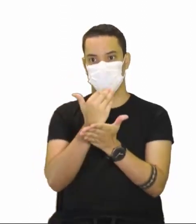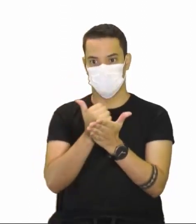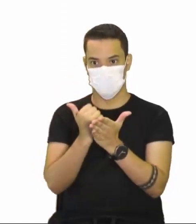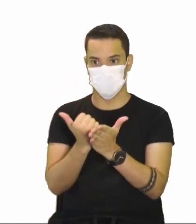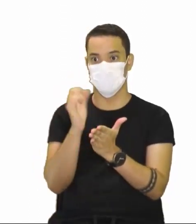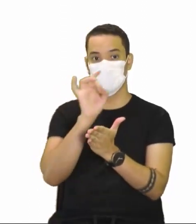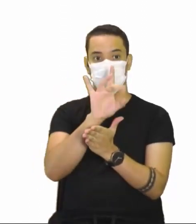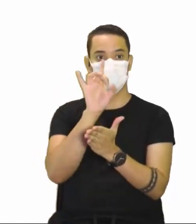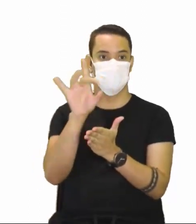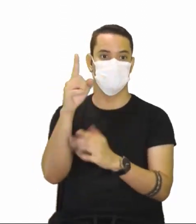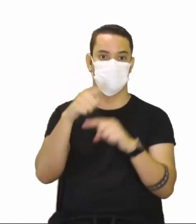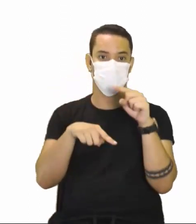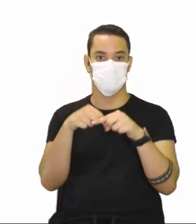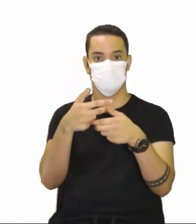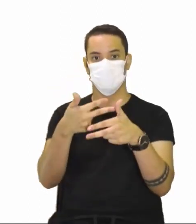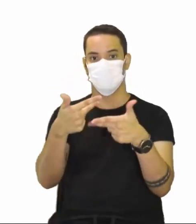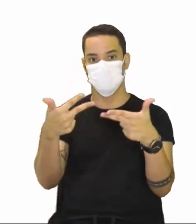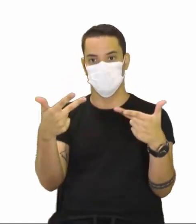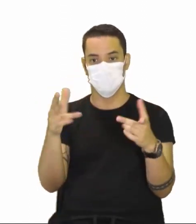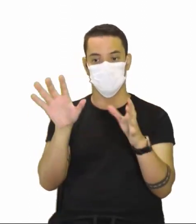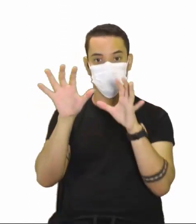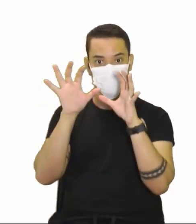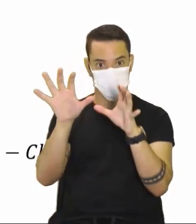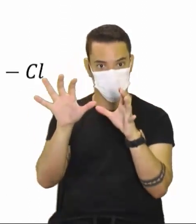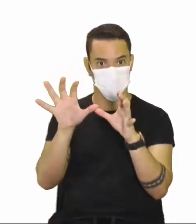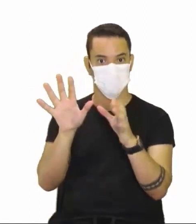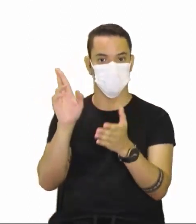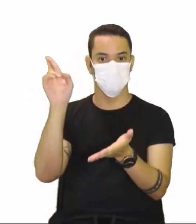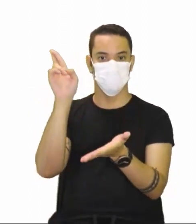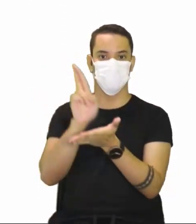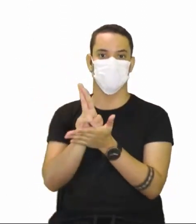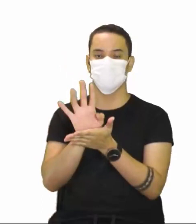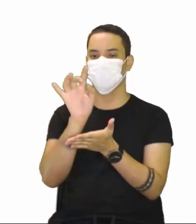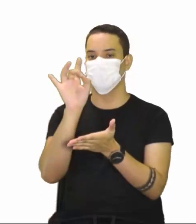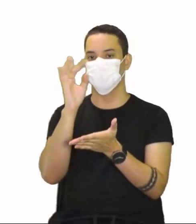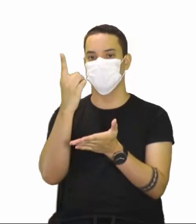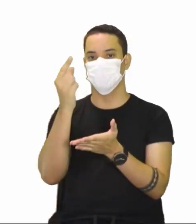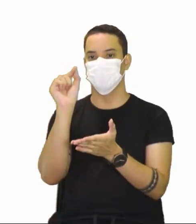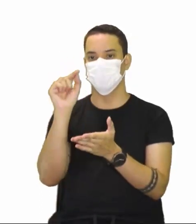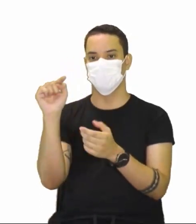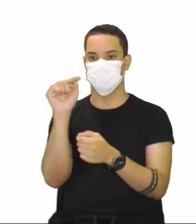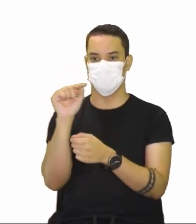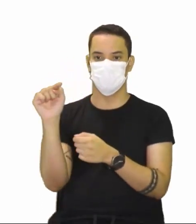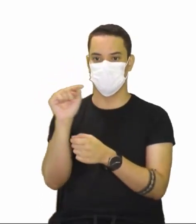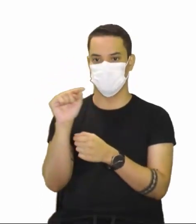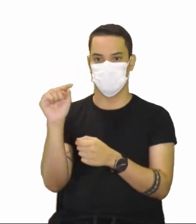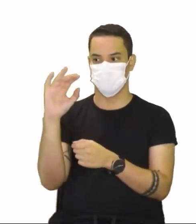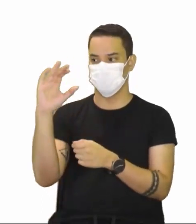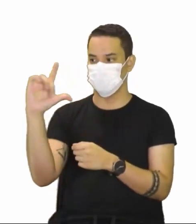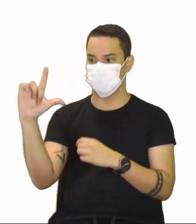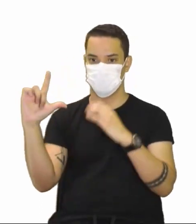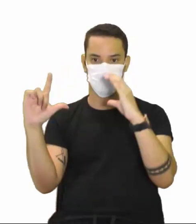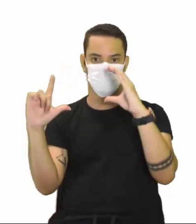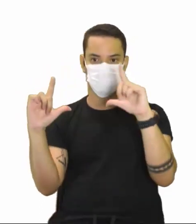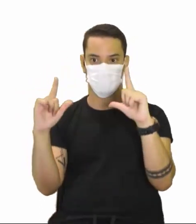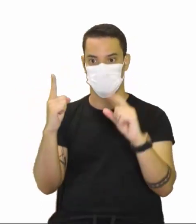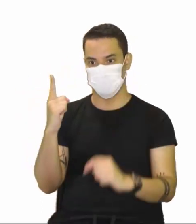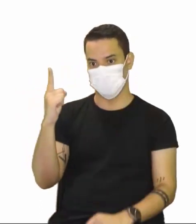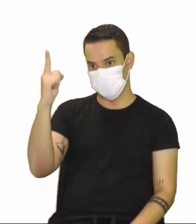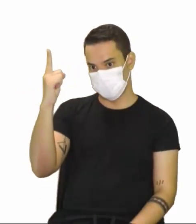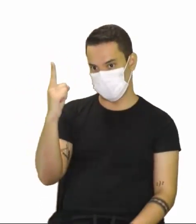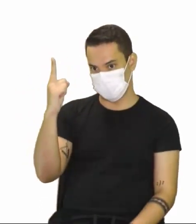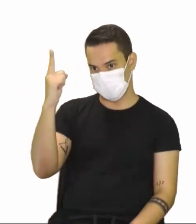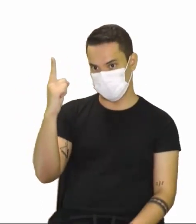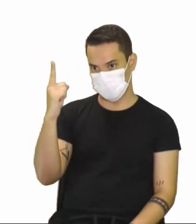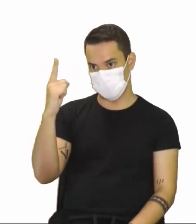elétron de cada elemento, sendo essa ligação representada por apenas um tracinho, como acontece com o cloro, que tem 7